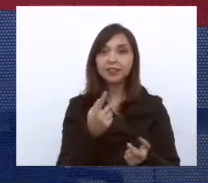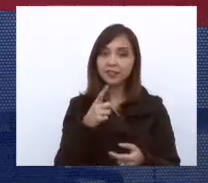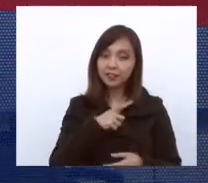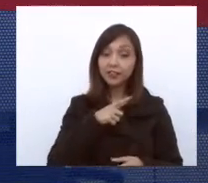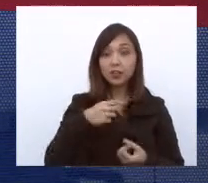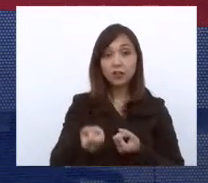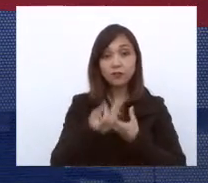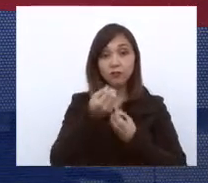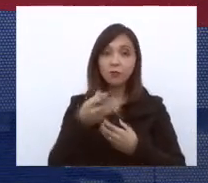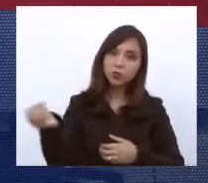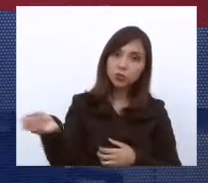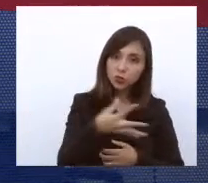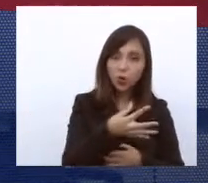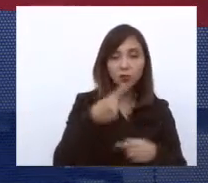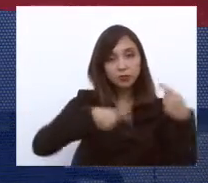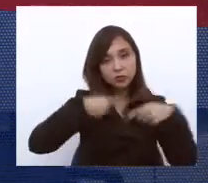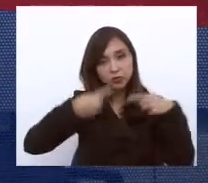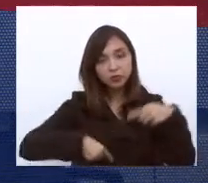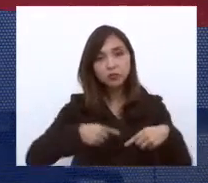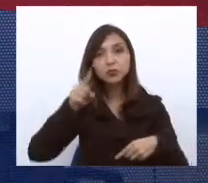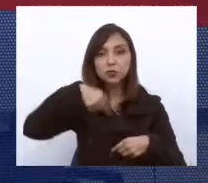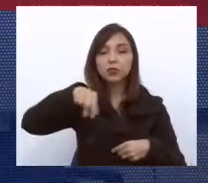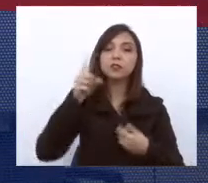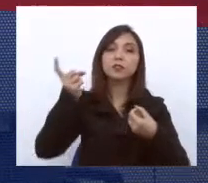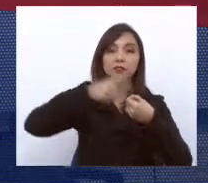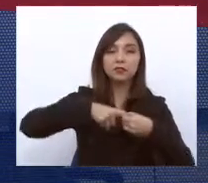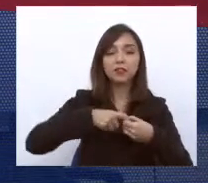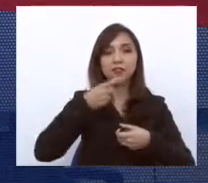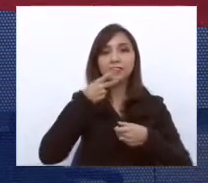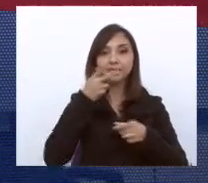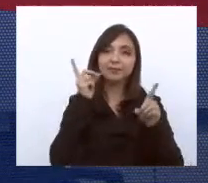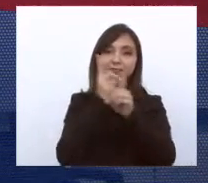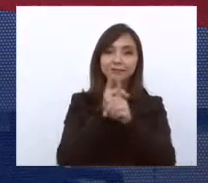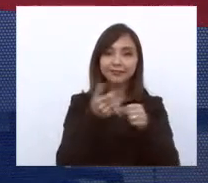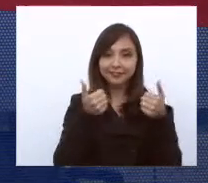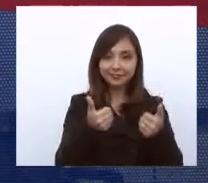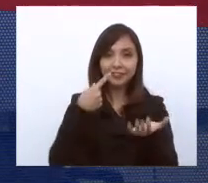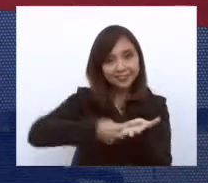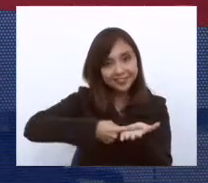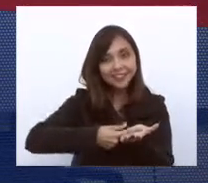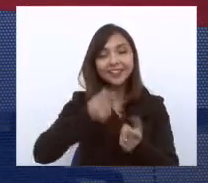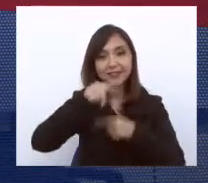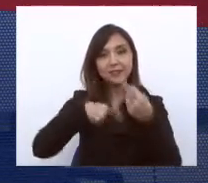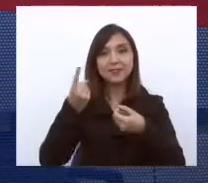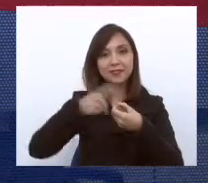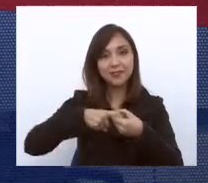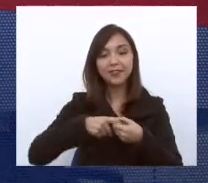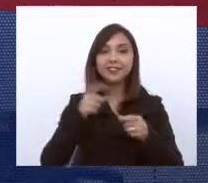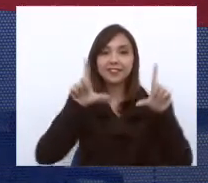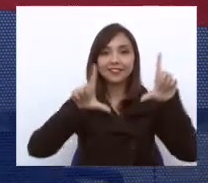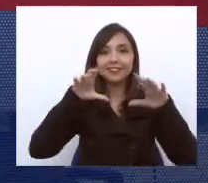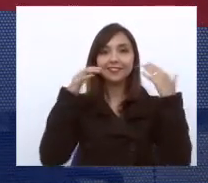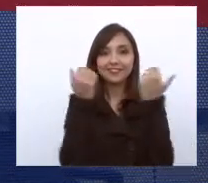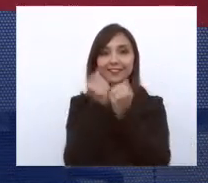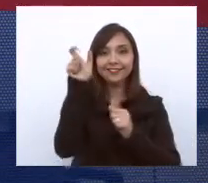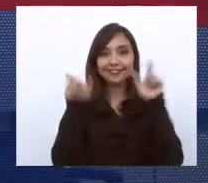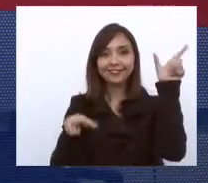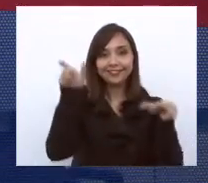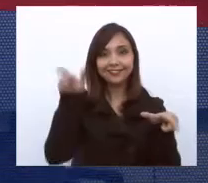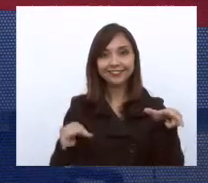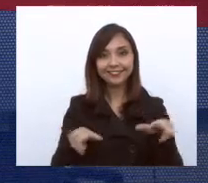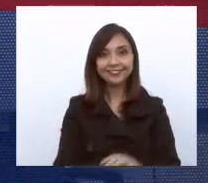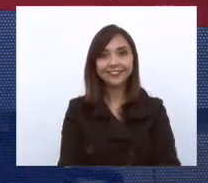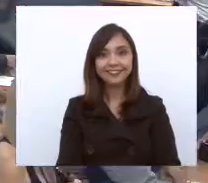novas informações, tendo novas discussões, com certeza a gente volta a se falar. Tá bom? Combinado? Daqui a pouco então a gente está de volta. TV Câmara Guarulhos, o canal da